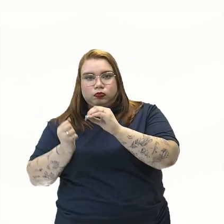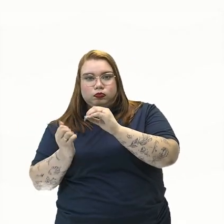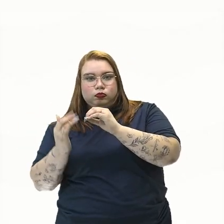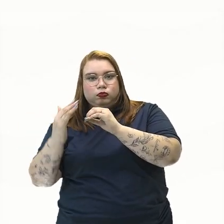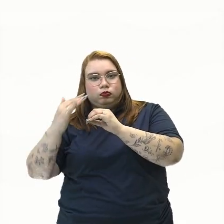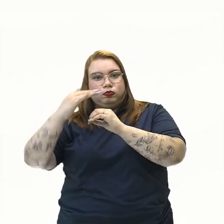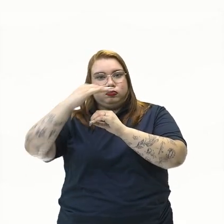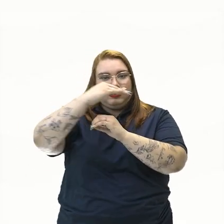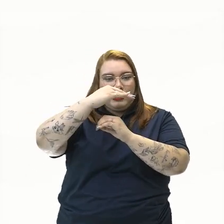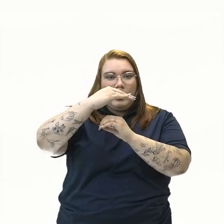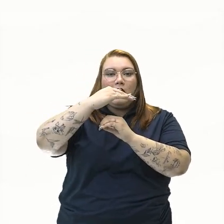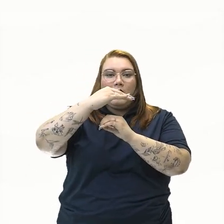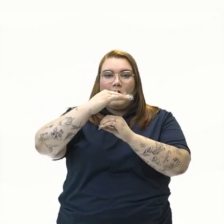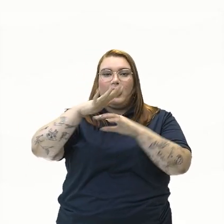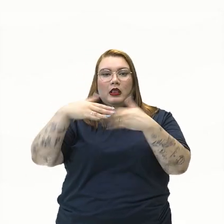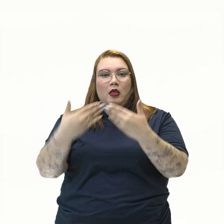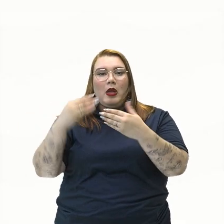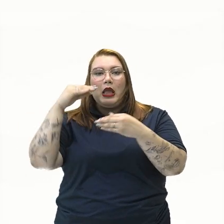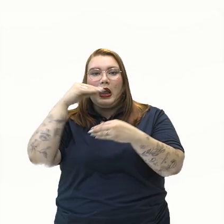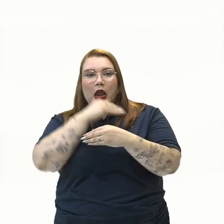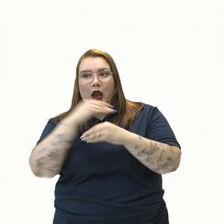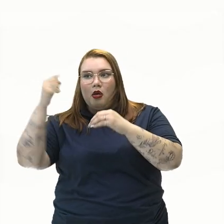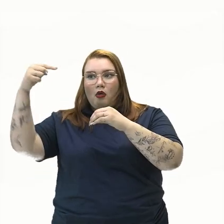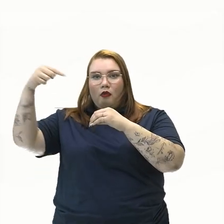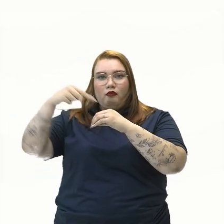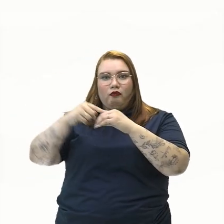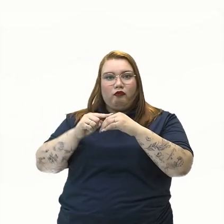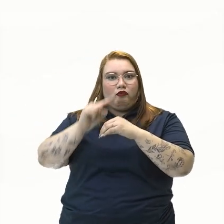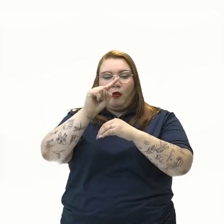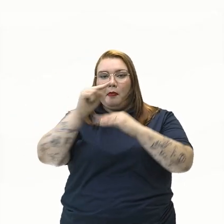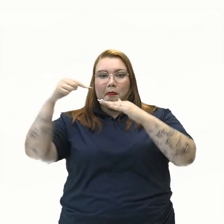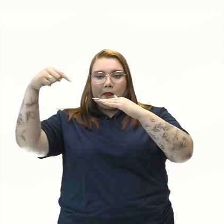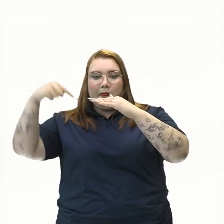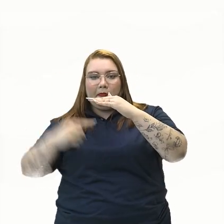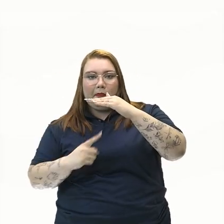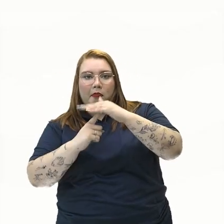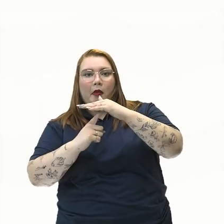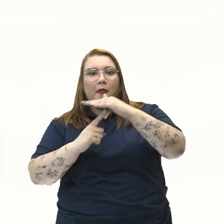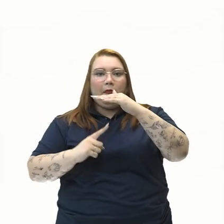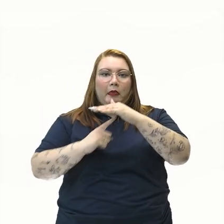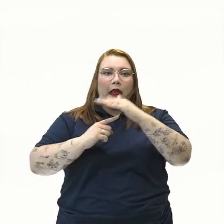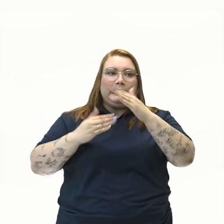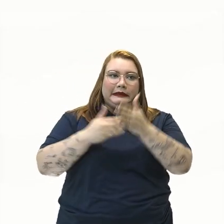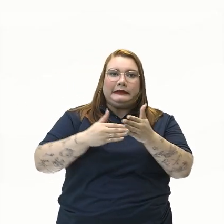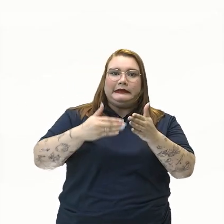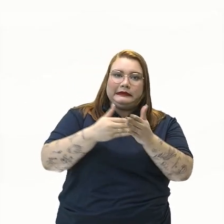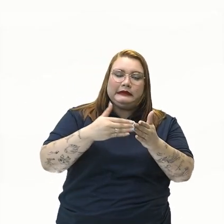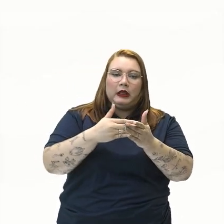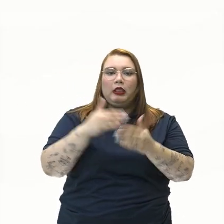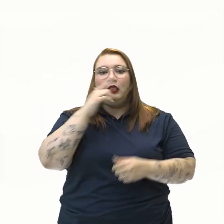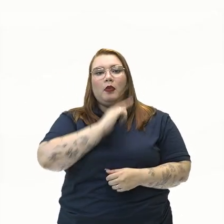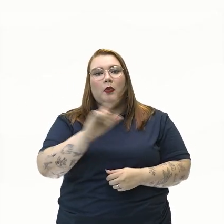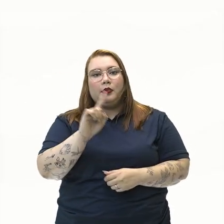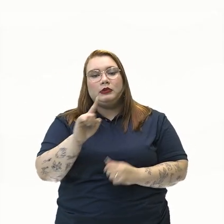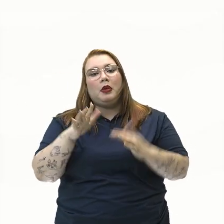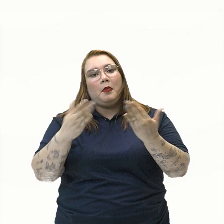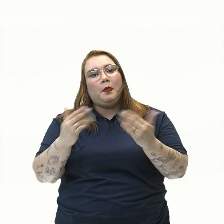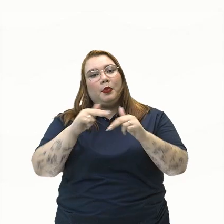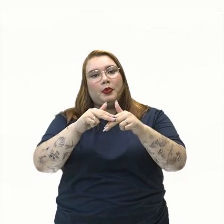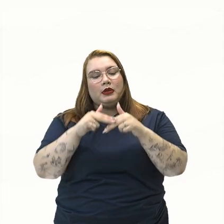mais aqui no nosso planeta, é que ocorrem essas diversas consequências ali relacionadas ao aumento